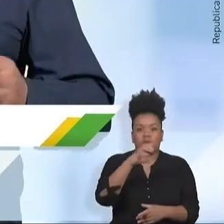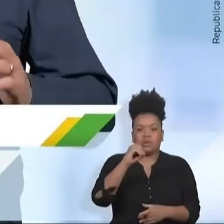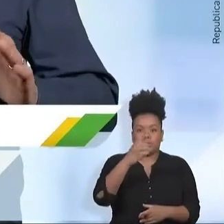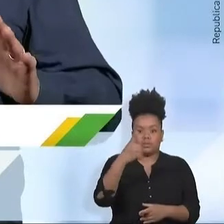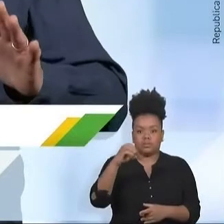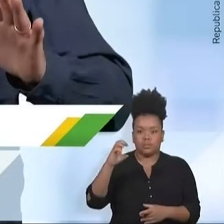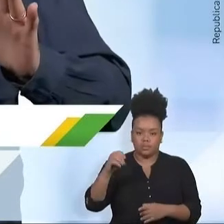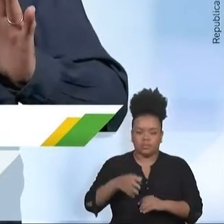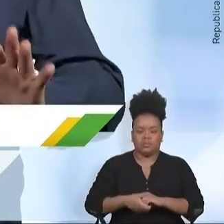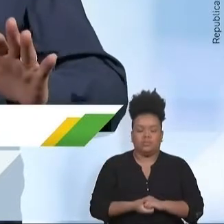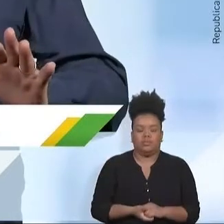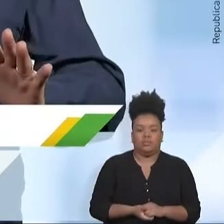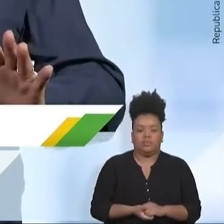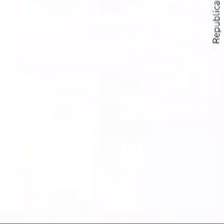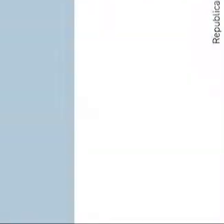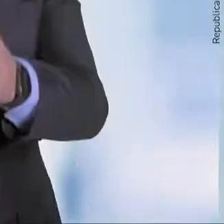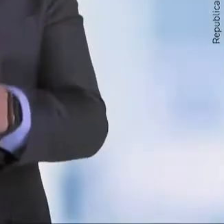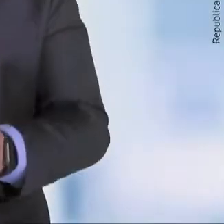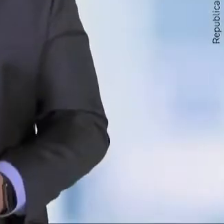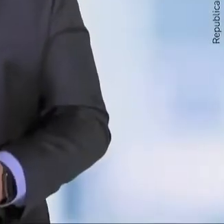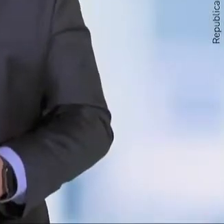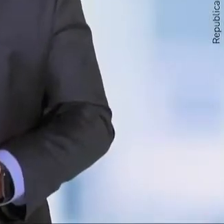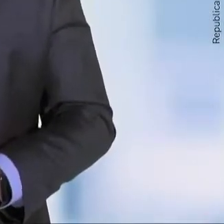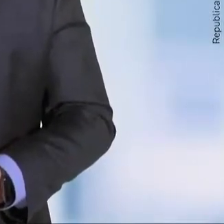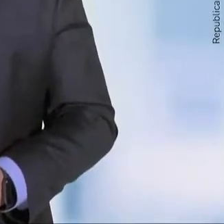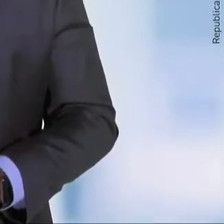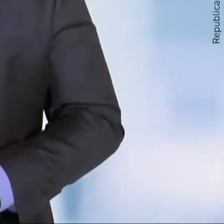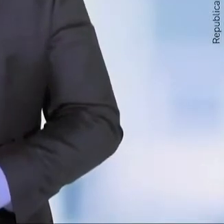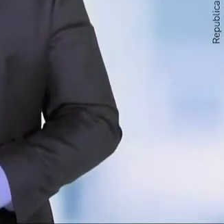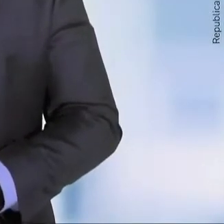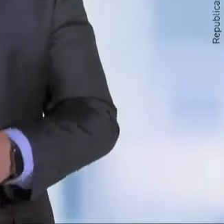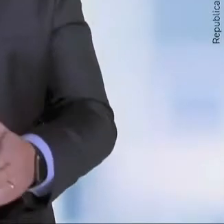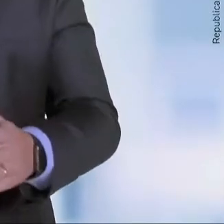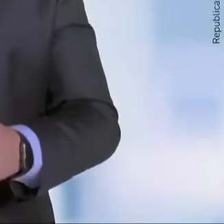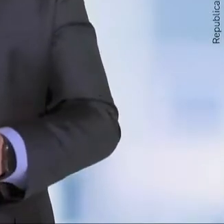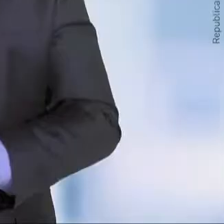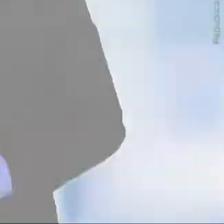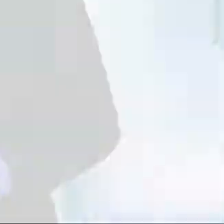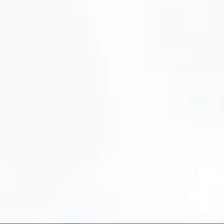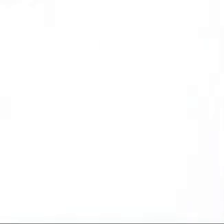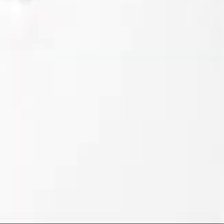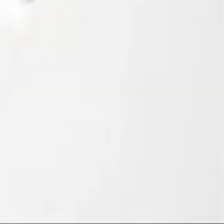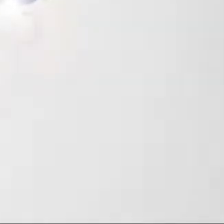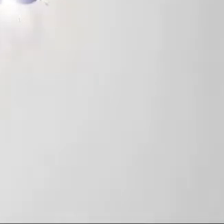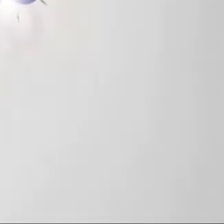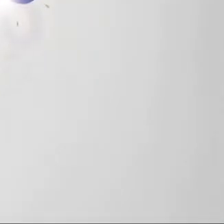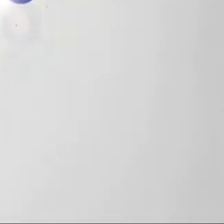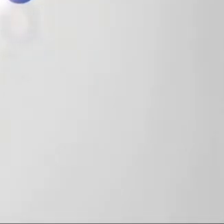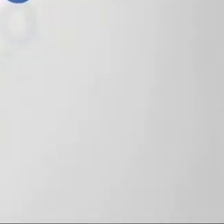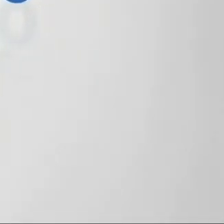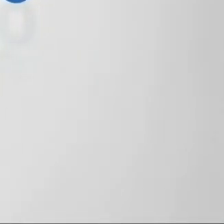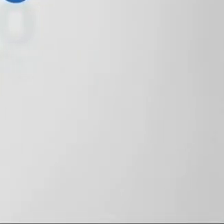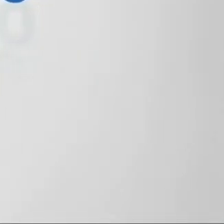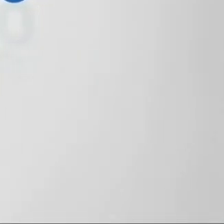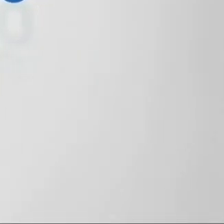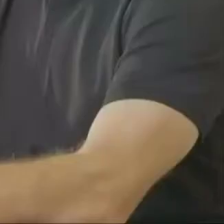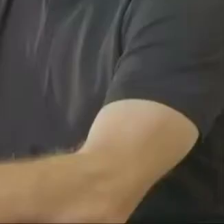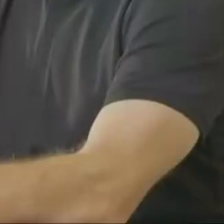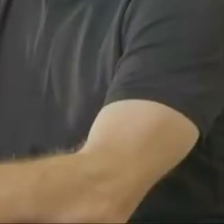seu voto, Aildo Rodrigues, 10-100. Conto com seu voto nos candidatos a deputado do Republicanos.